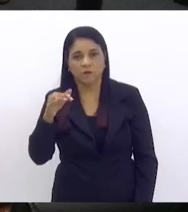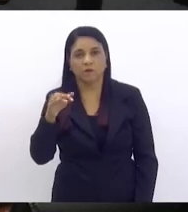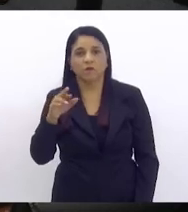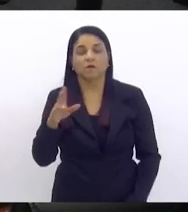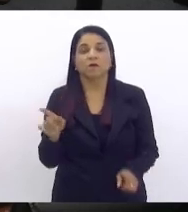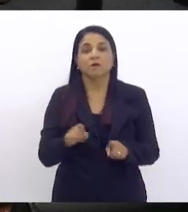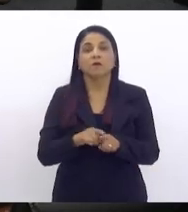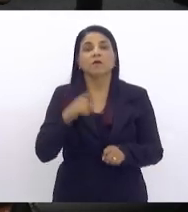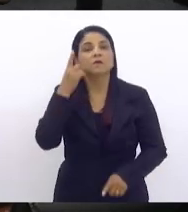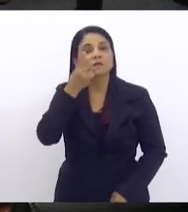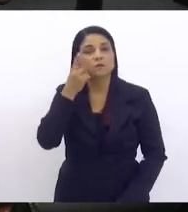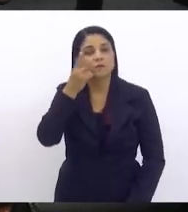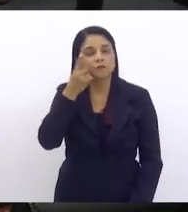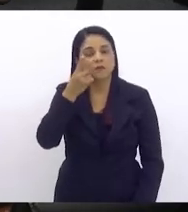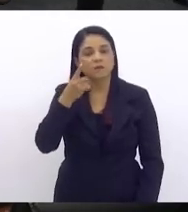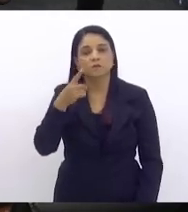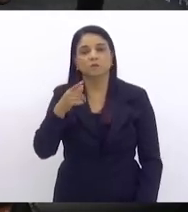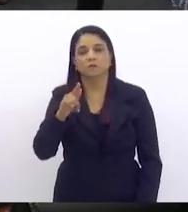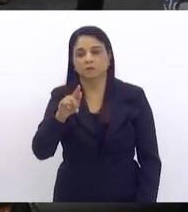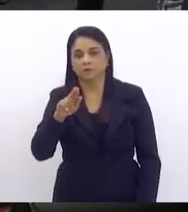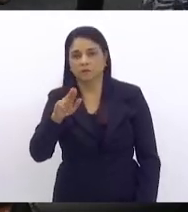Deputado Guilherme Delaroli.